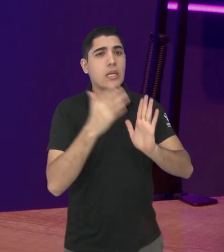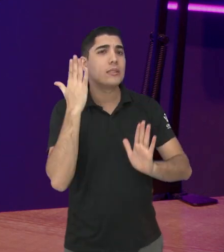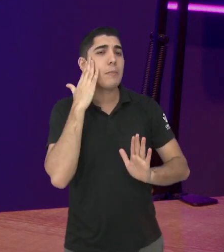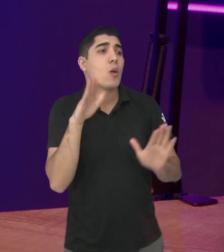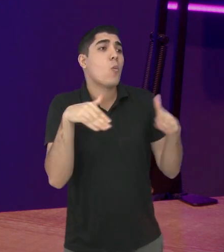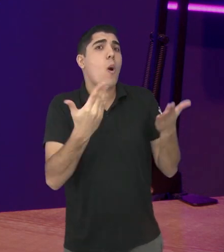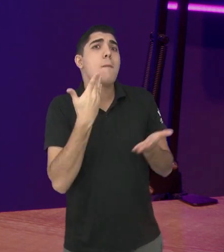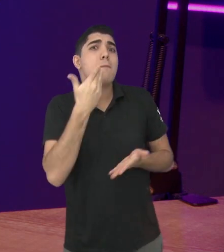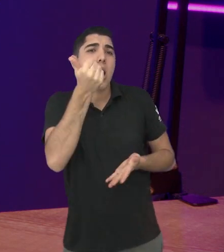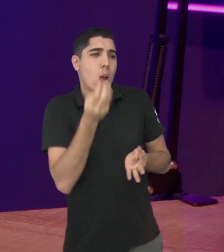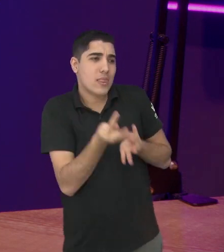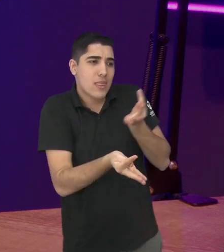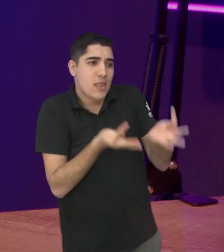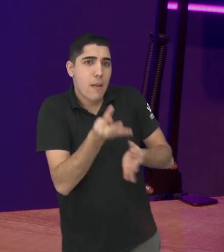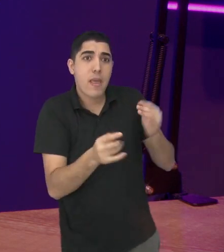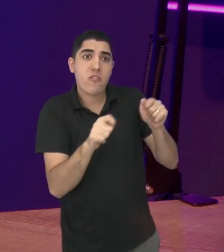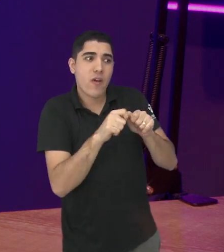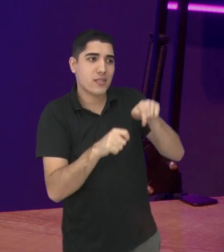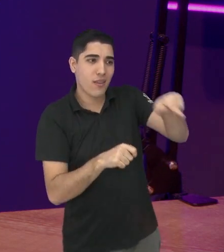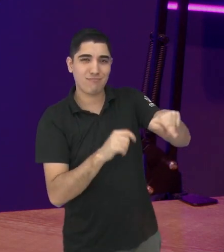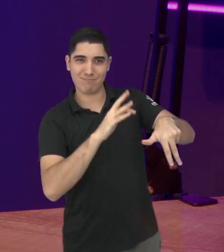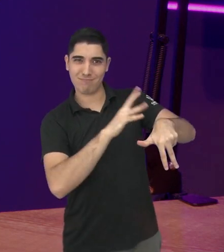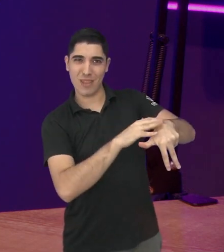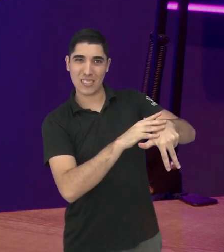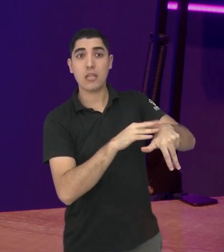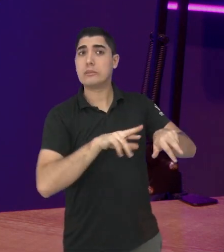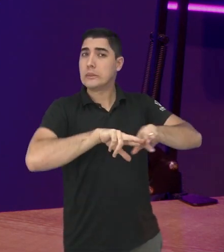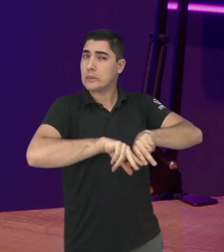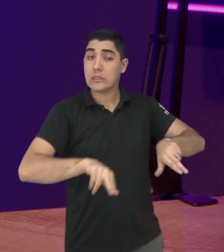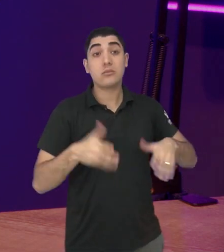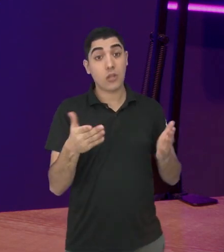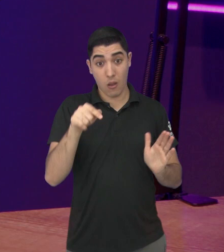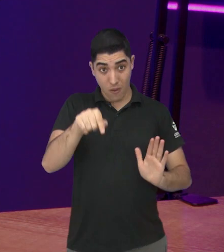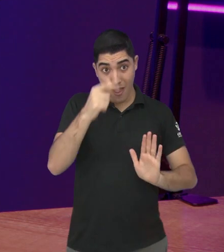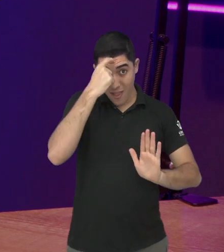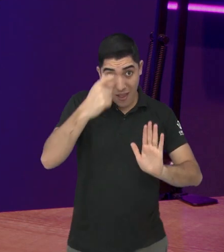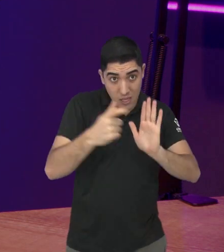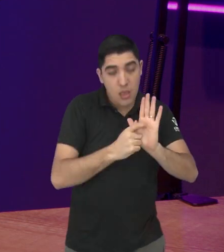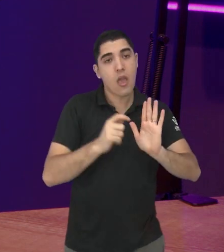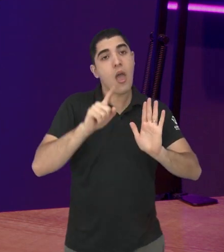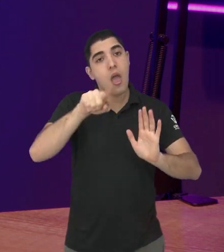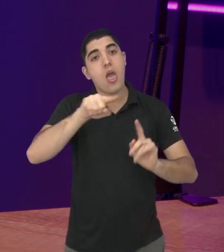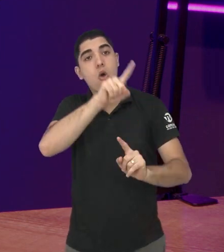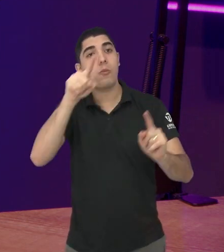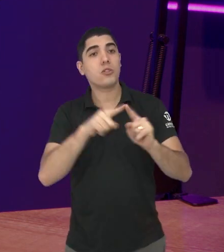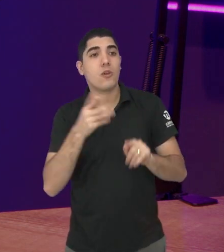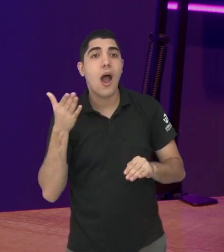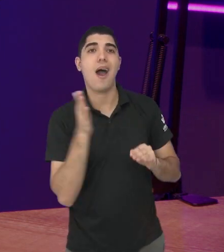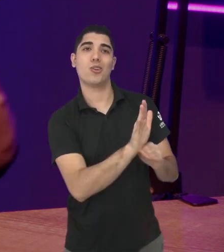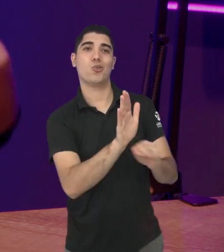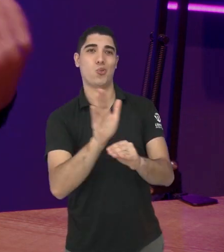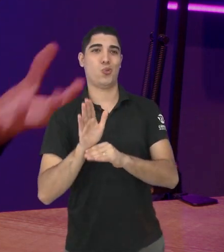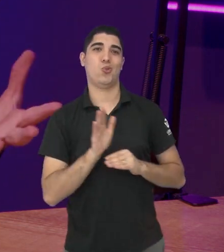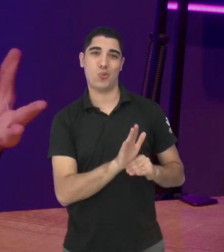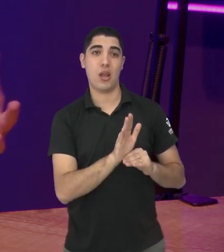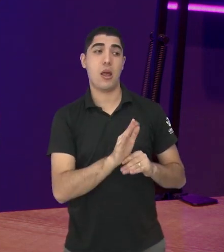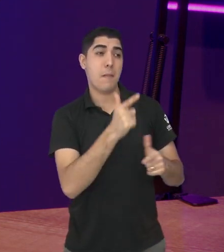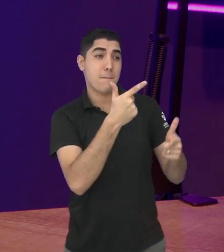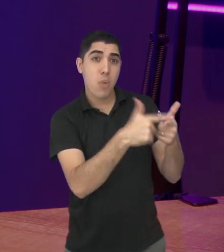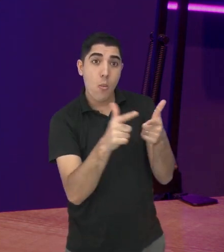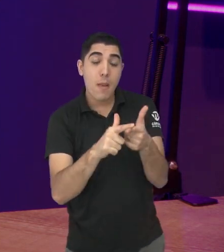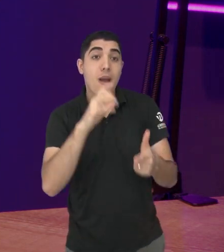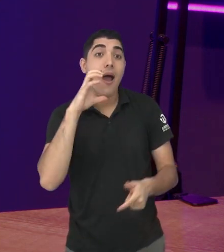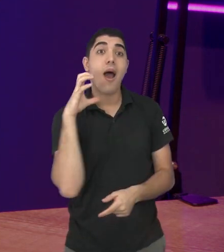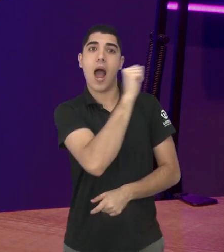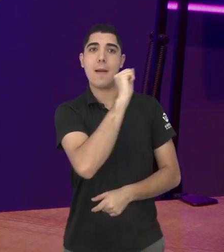qual é o melhor tratamento para determinado paciente. Então, a inteligência artificial vem mesmo com essa ideia de solucionar problemas de